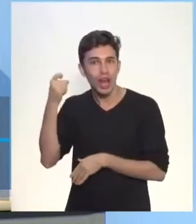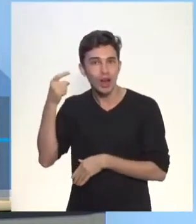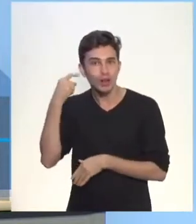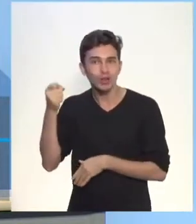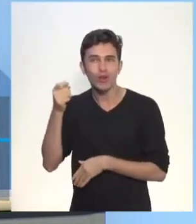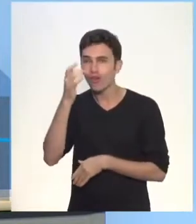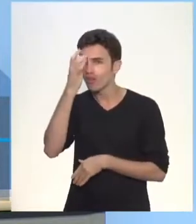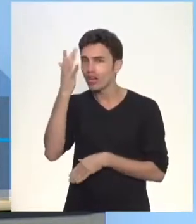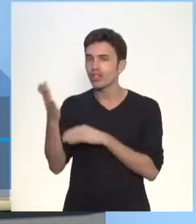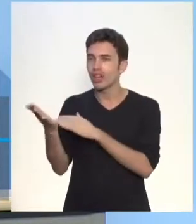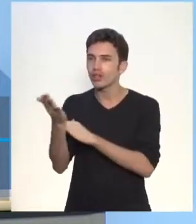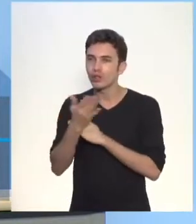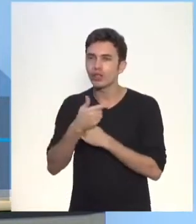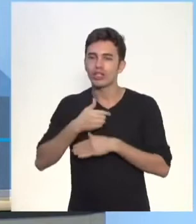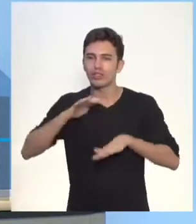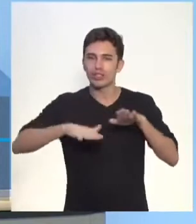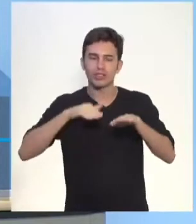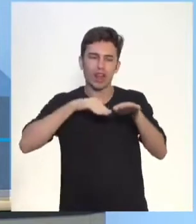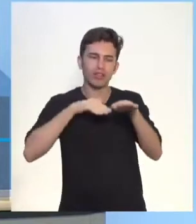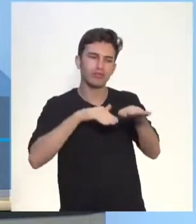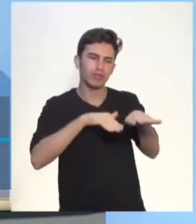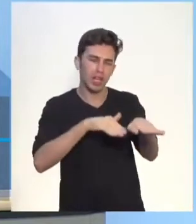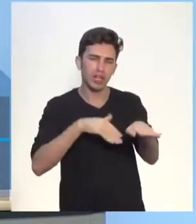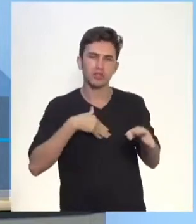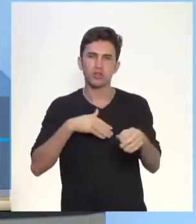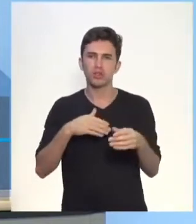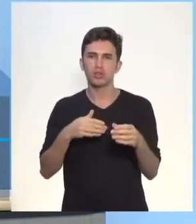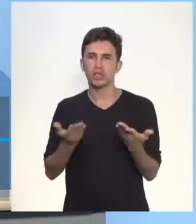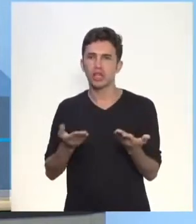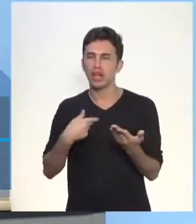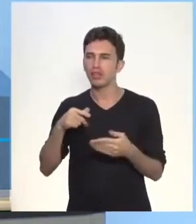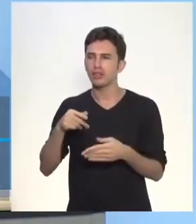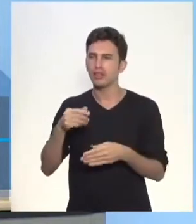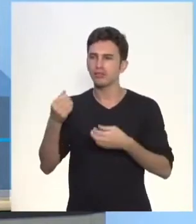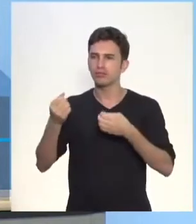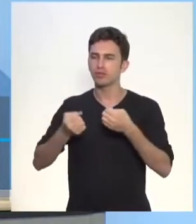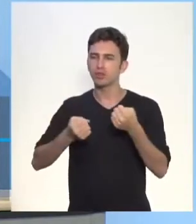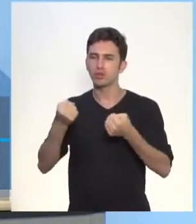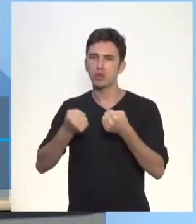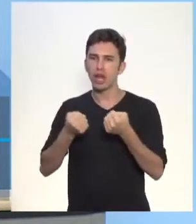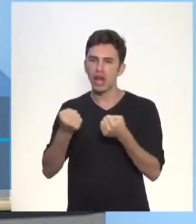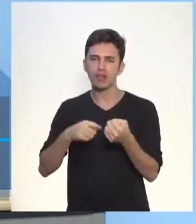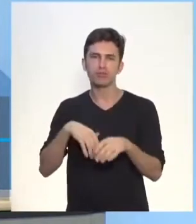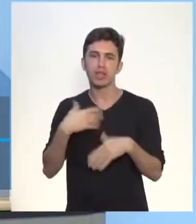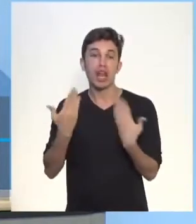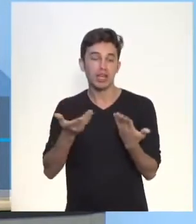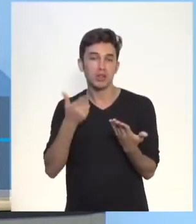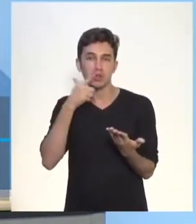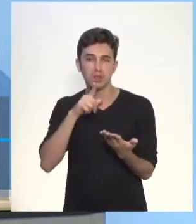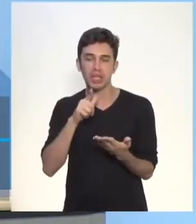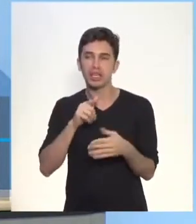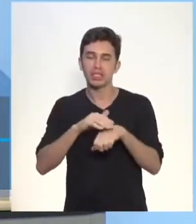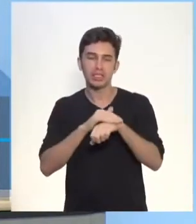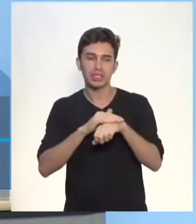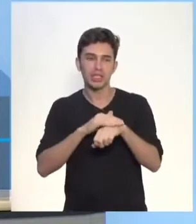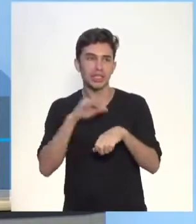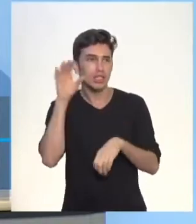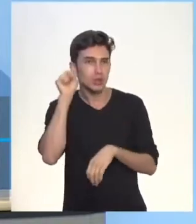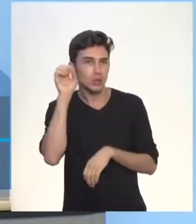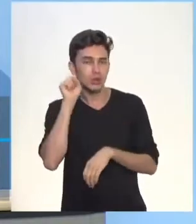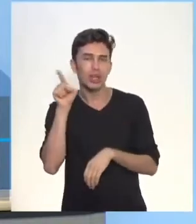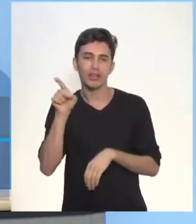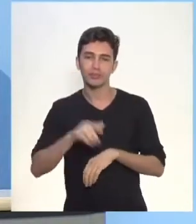indo para um curso, está conversando com um amigo, você tem a oportunidade de ouvir esse áudio. Então, vamos para a segunda parte da